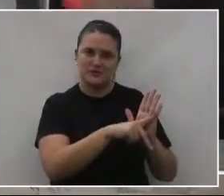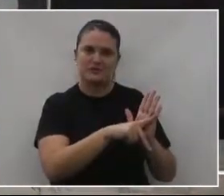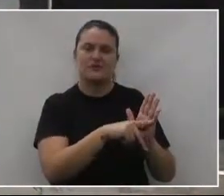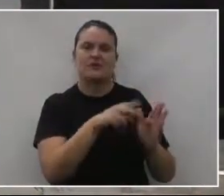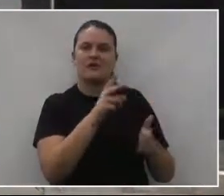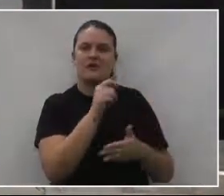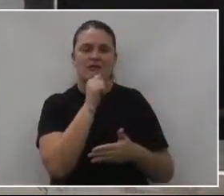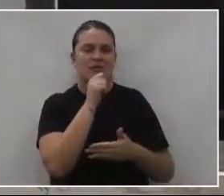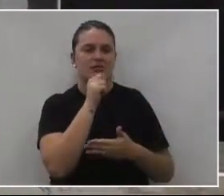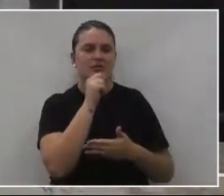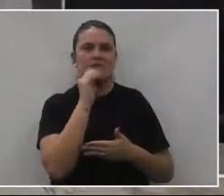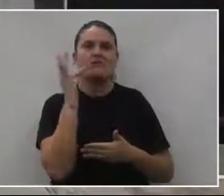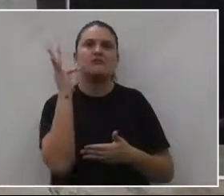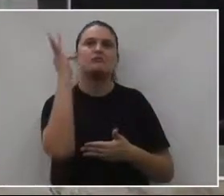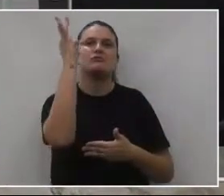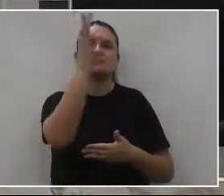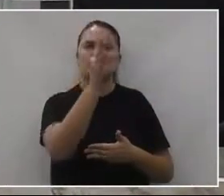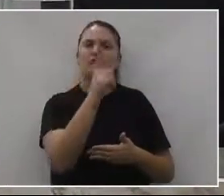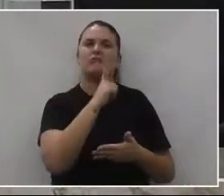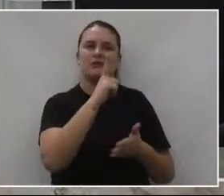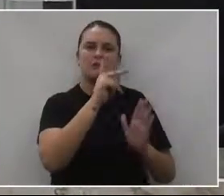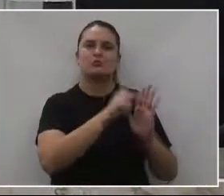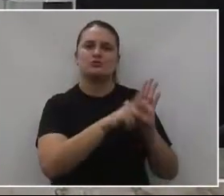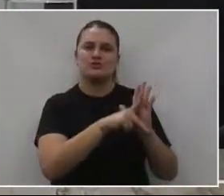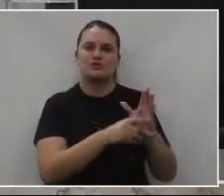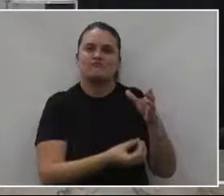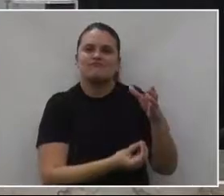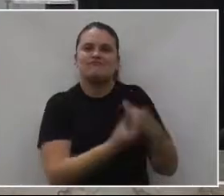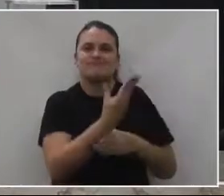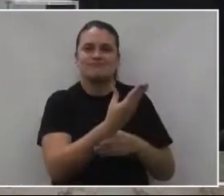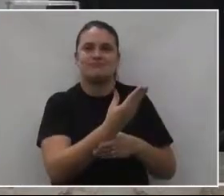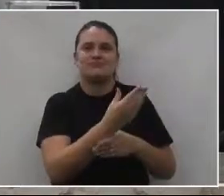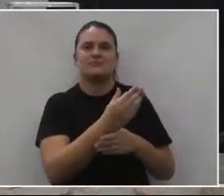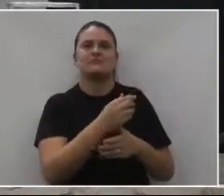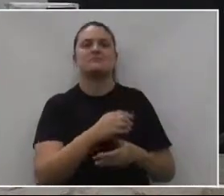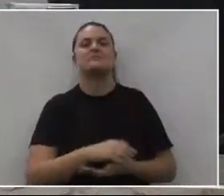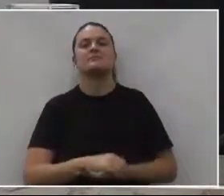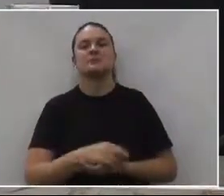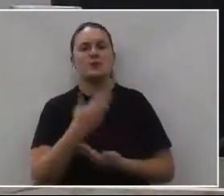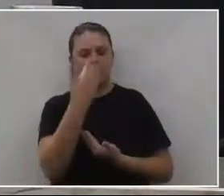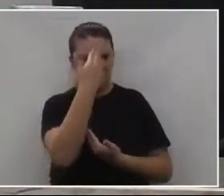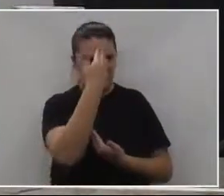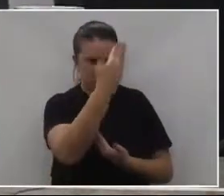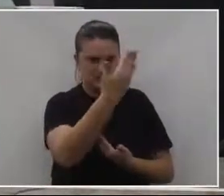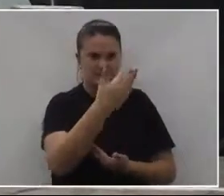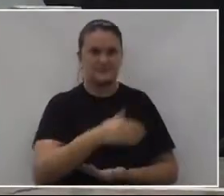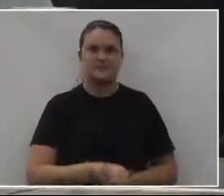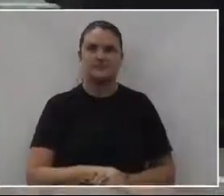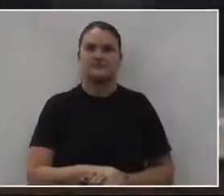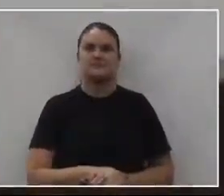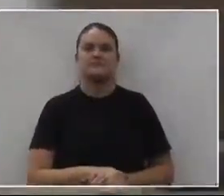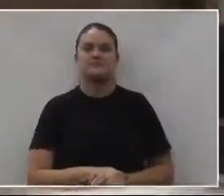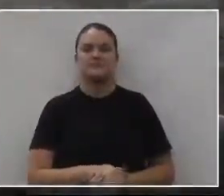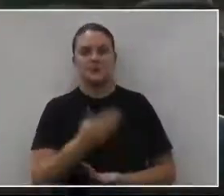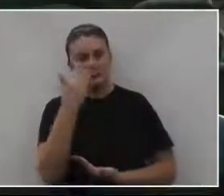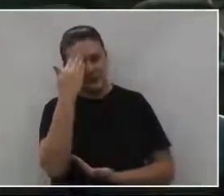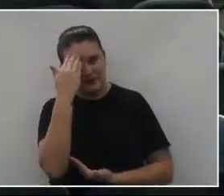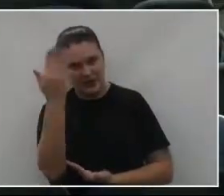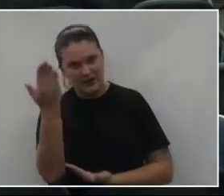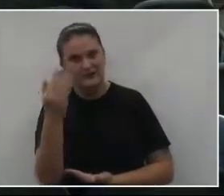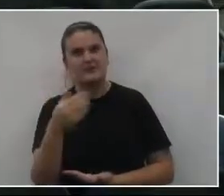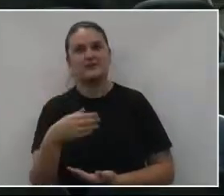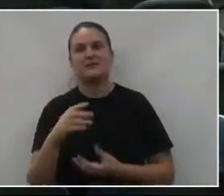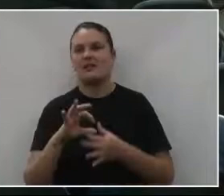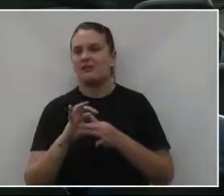tem ainda para lançar nessa casa, e com certeza fazer o nosso papel na sociedade. Isso mesmo. Obrigada. Obrigado pelas palavras,